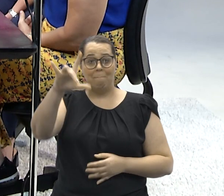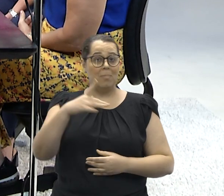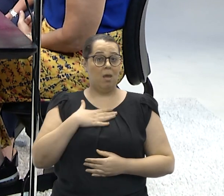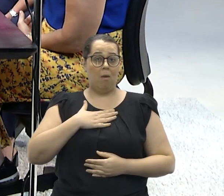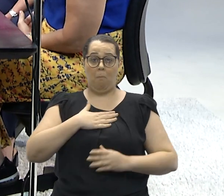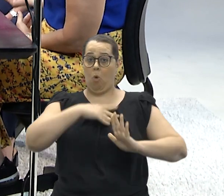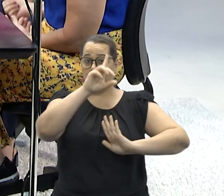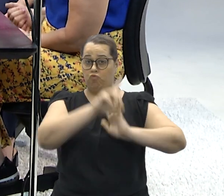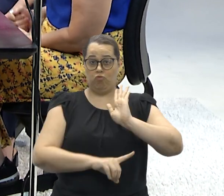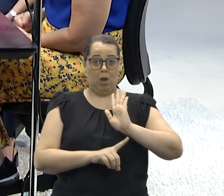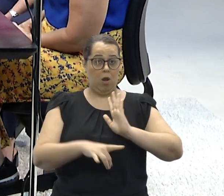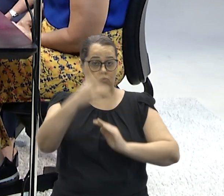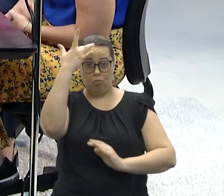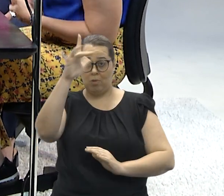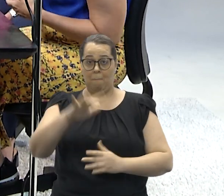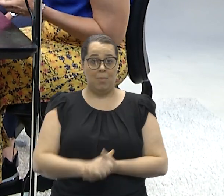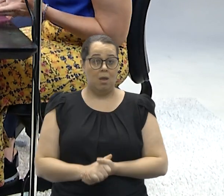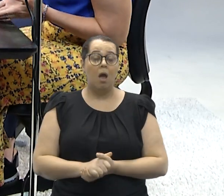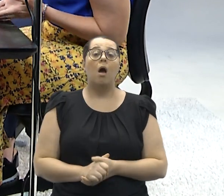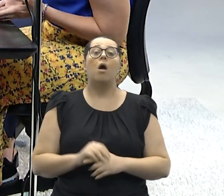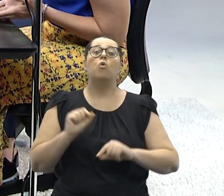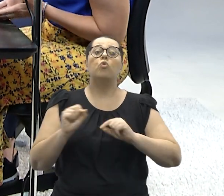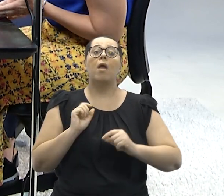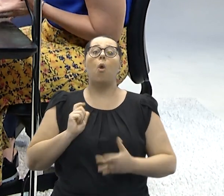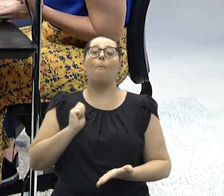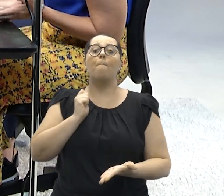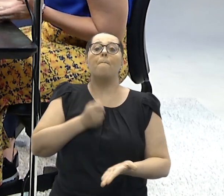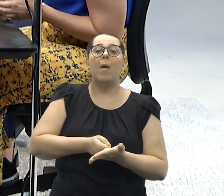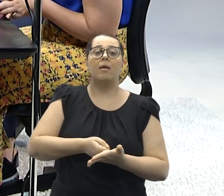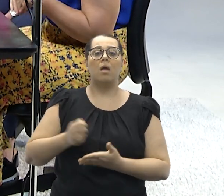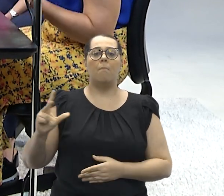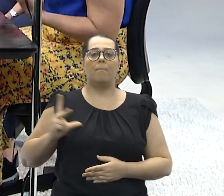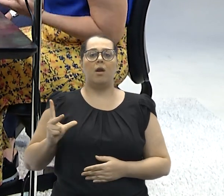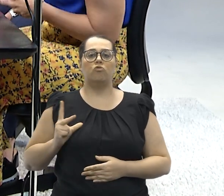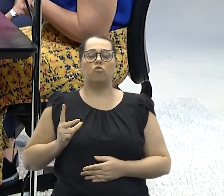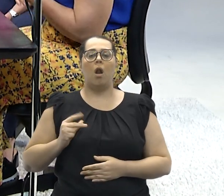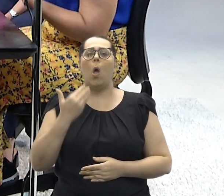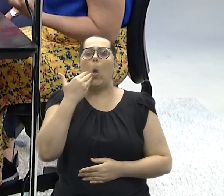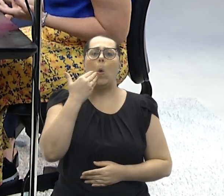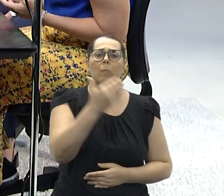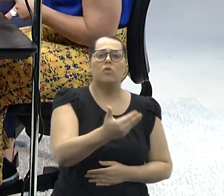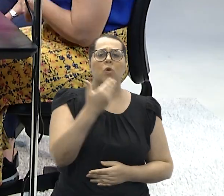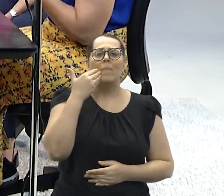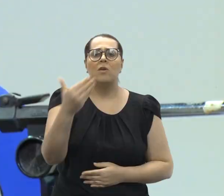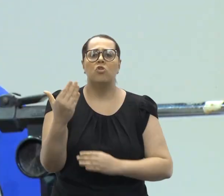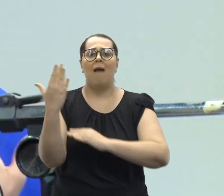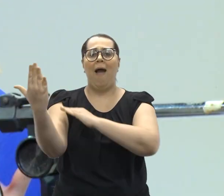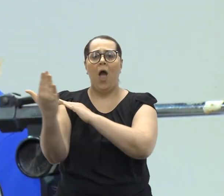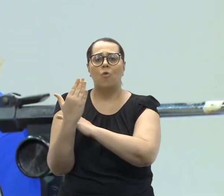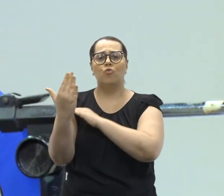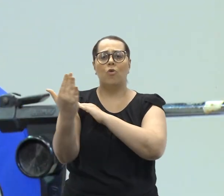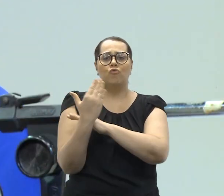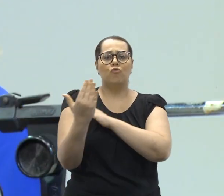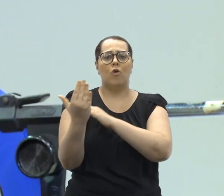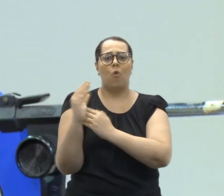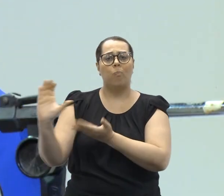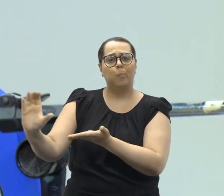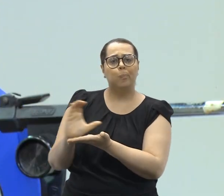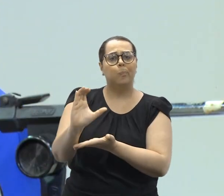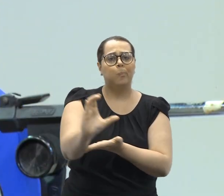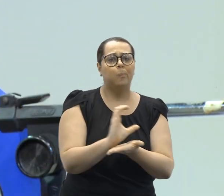eu procurar a defensoria, eu paguei, né? Eu fiz campanha, eu pedi para os amigos, para a família,